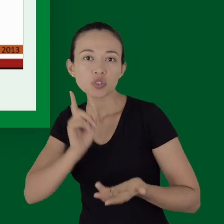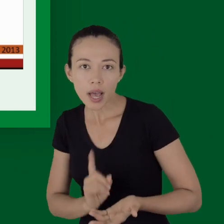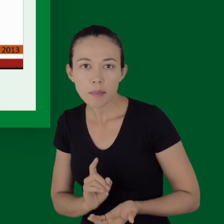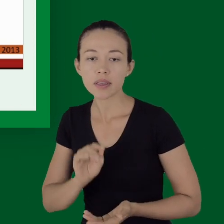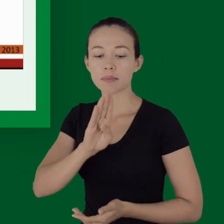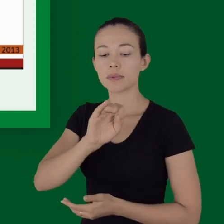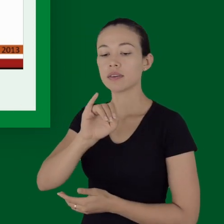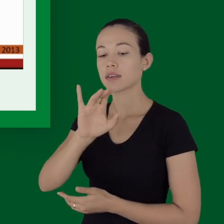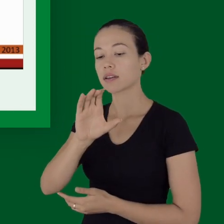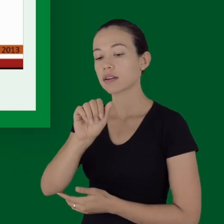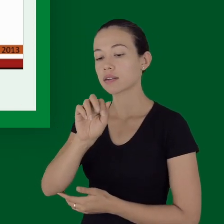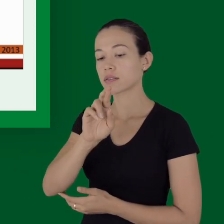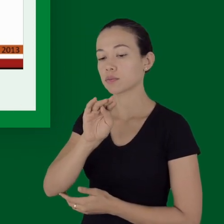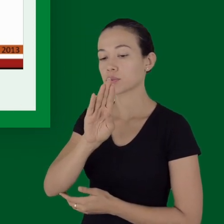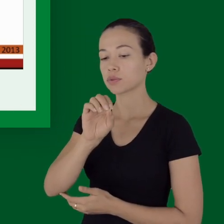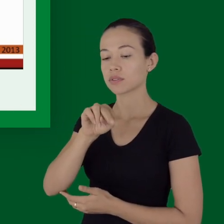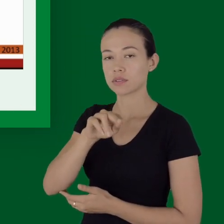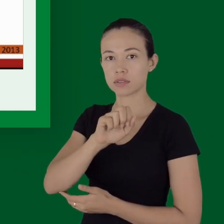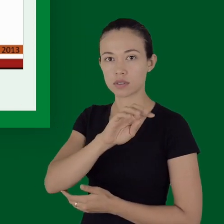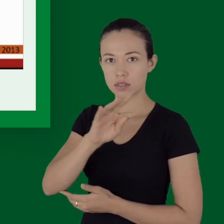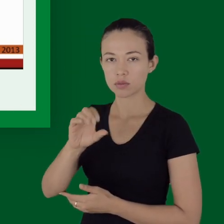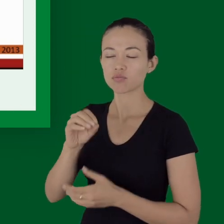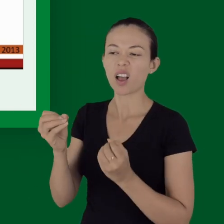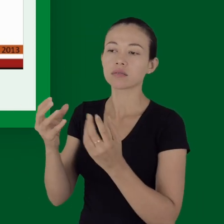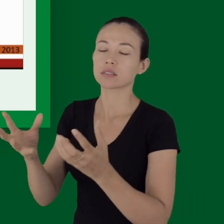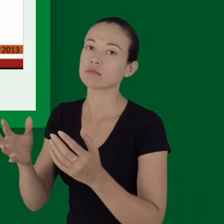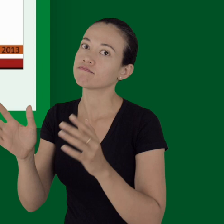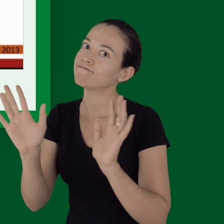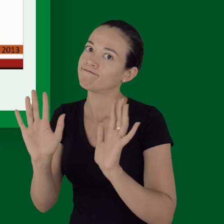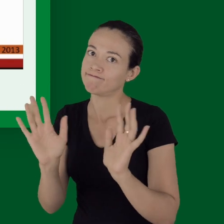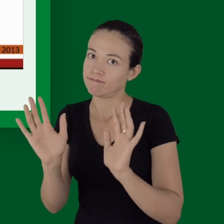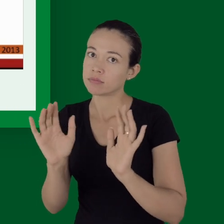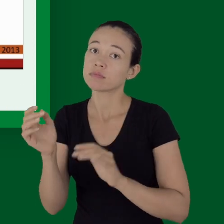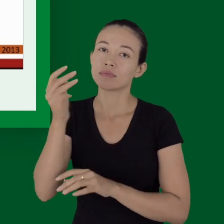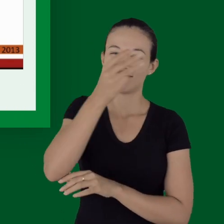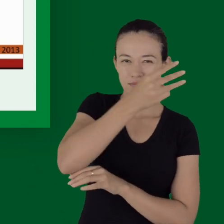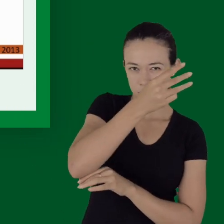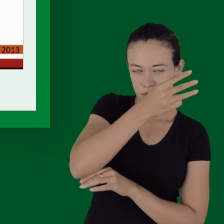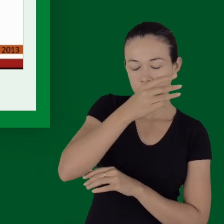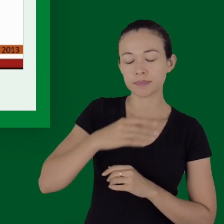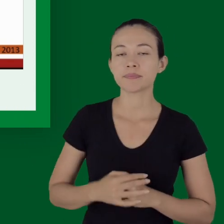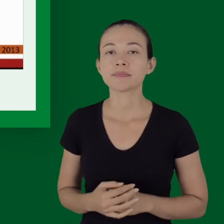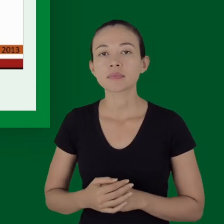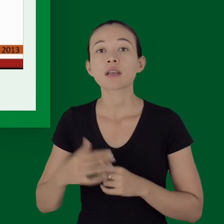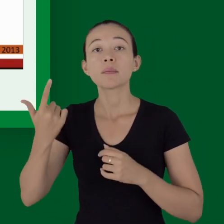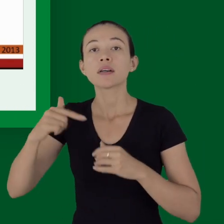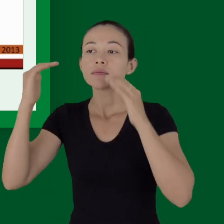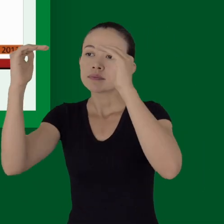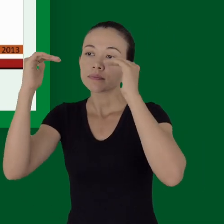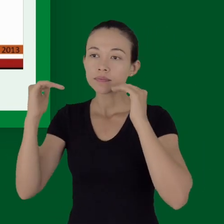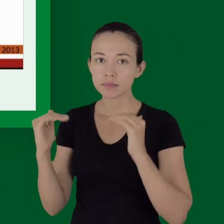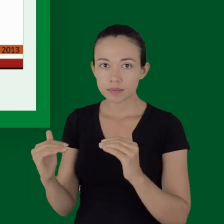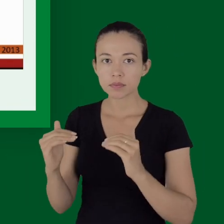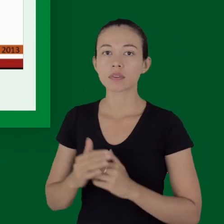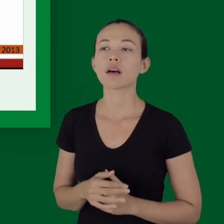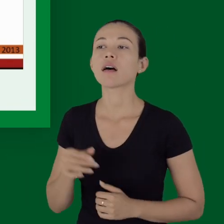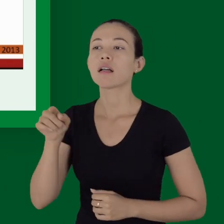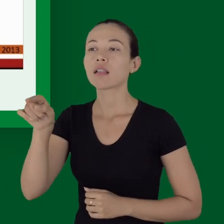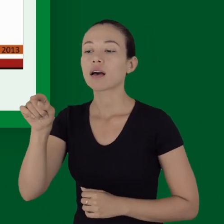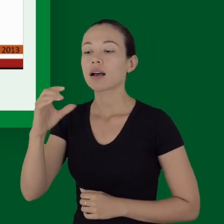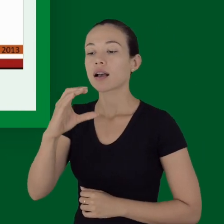Fibrinolíticos também não devem ser utilizados rotineiramente. Inclusive, o uso de fibrinolítico